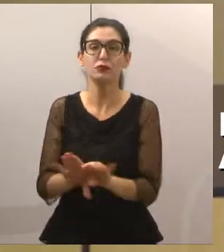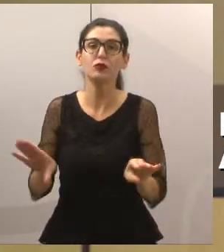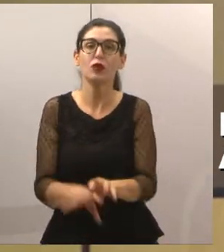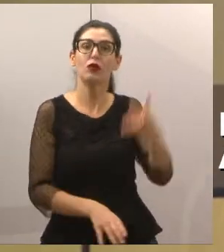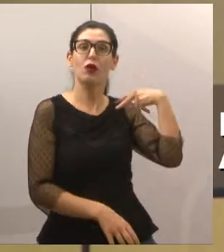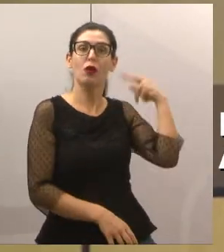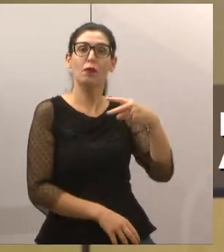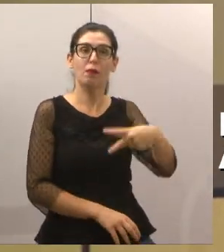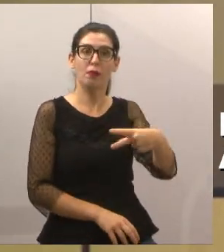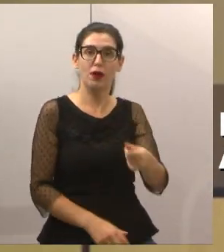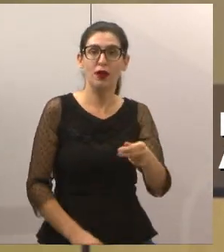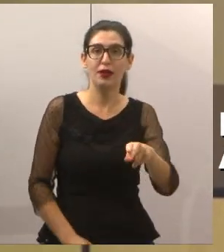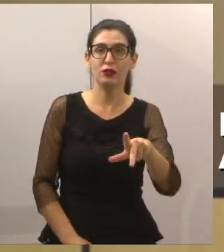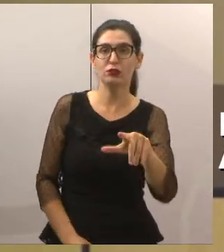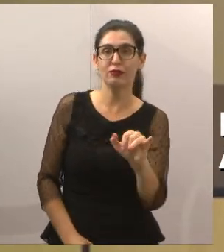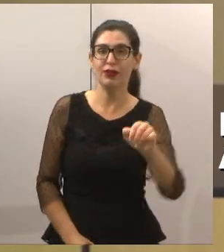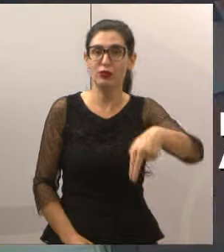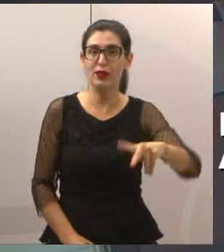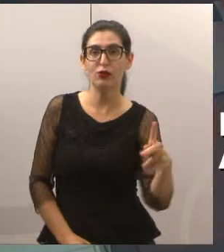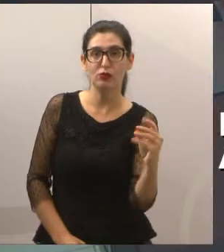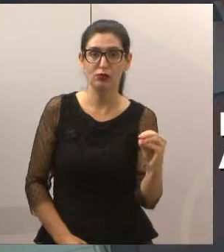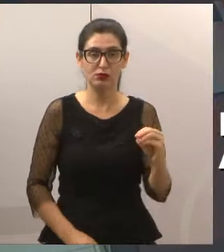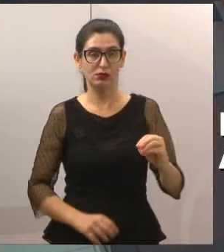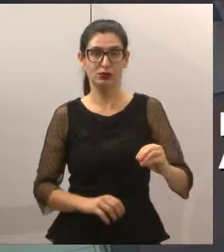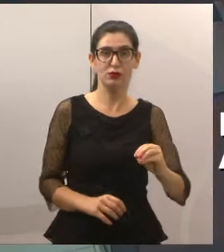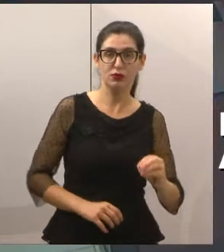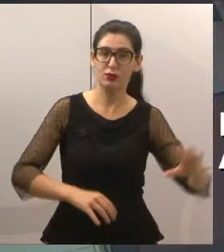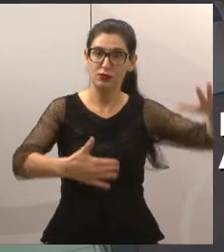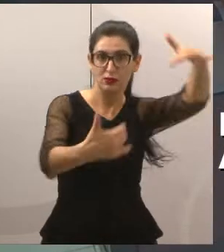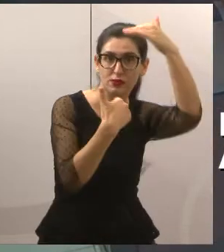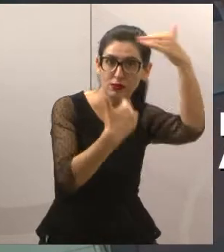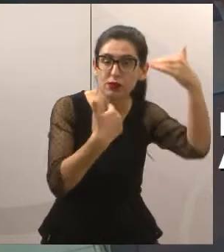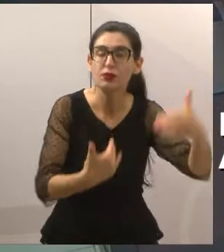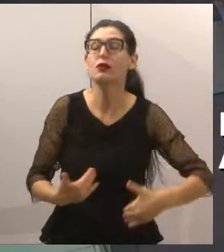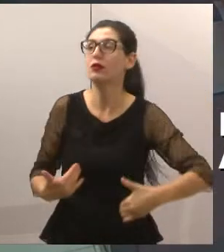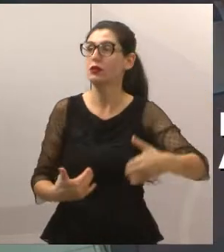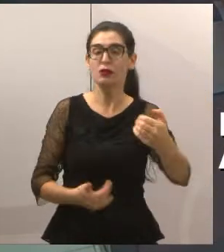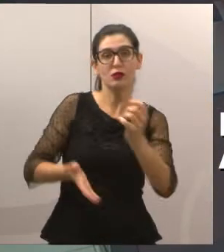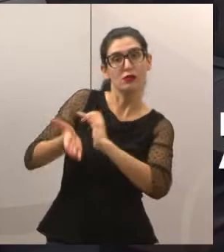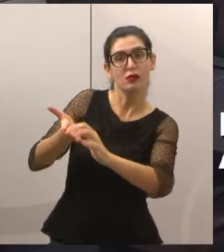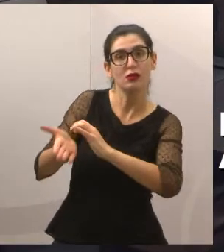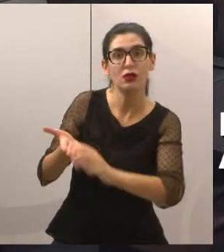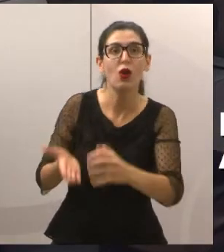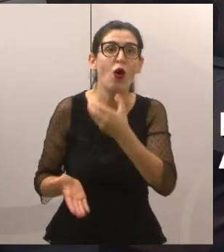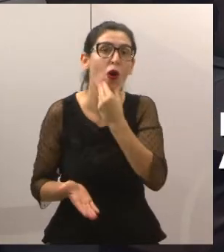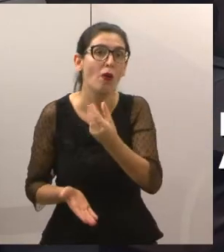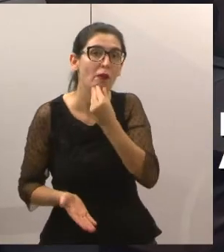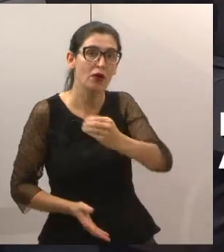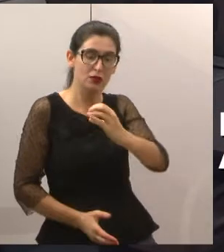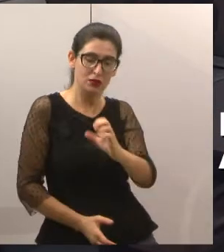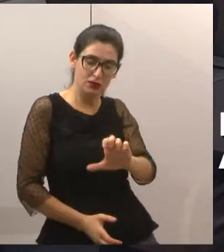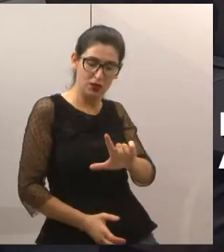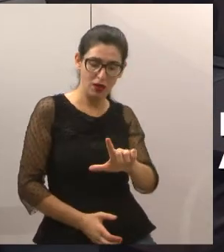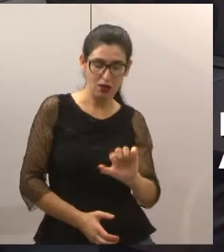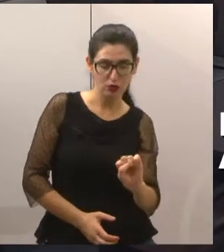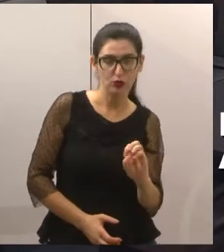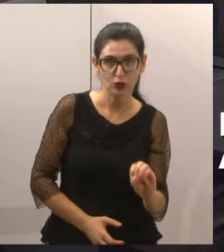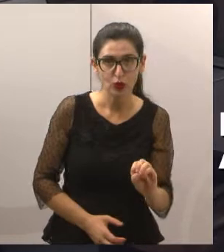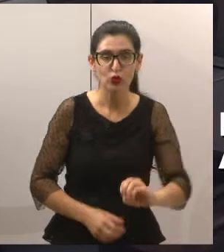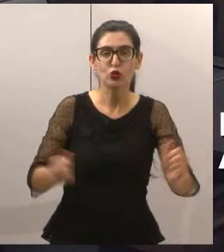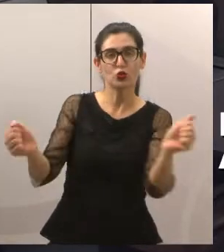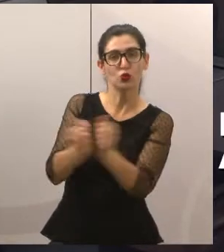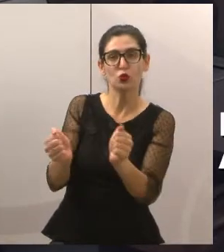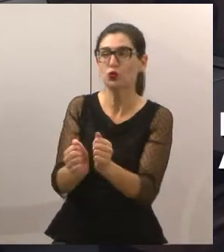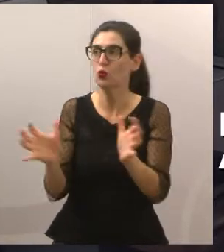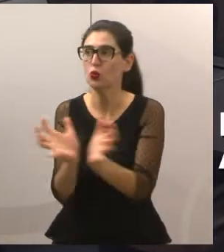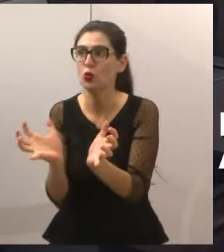dos Condutores, que é membro desta comissão. Quero agradecer aqui a presença do nosso secretário, Celso Florencio, juntamente com a sua equipe,